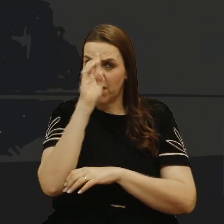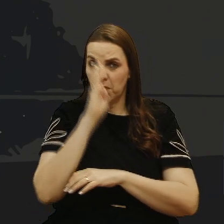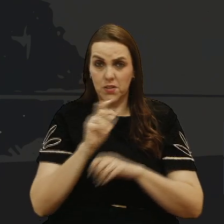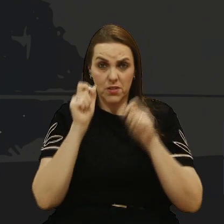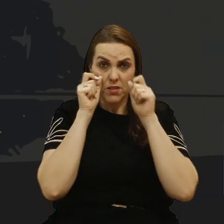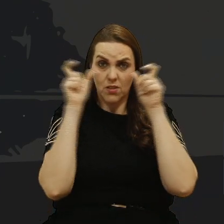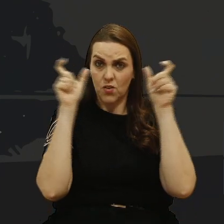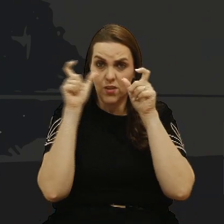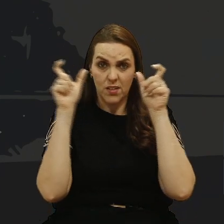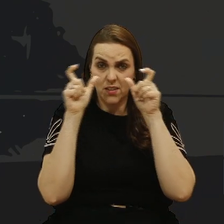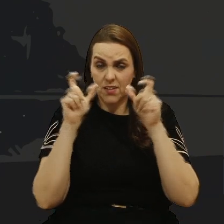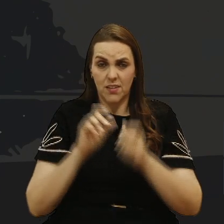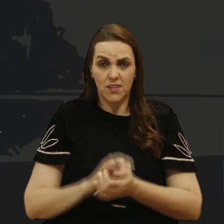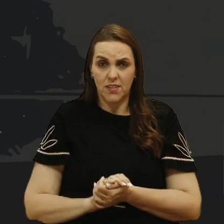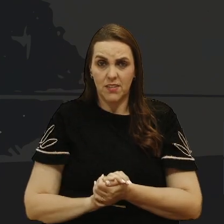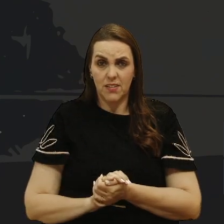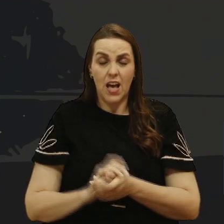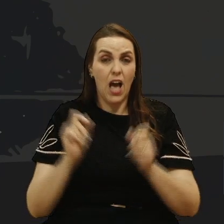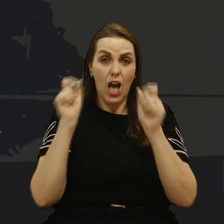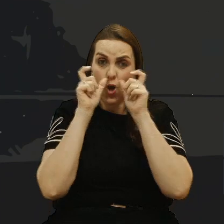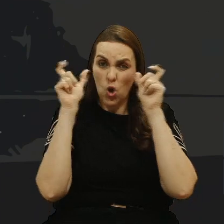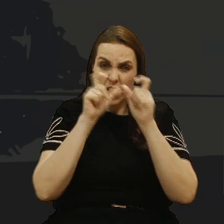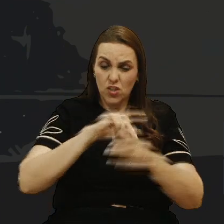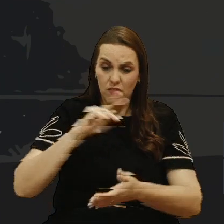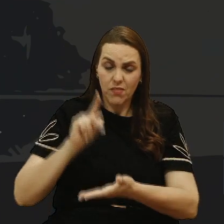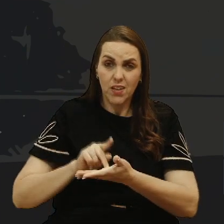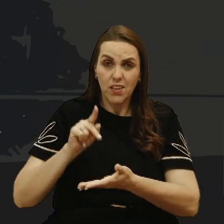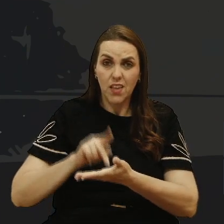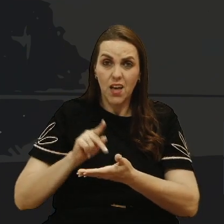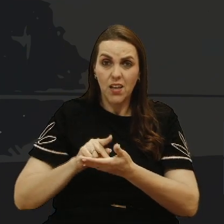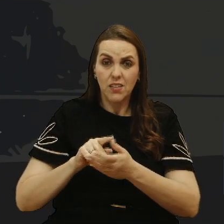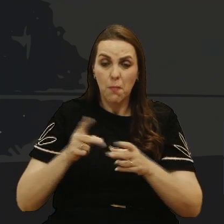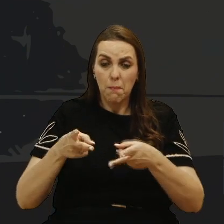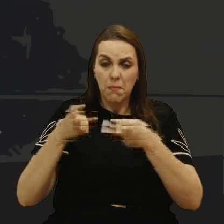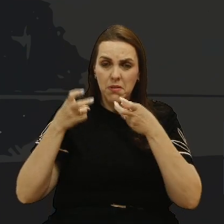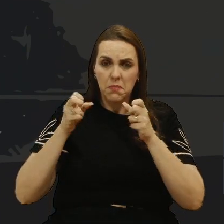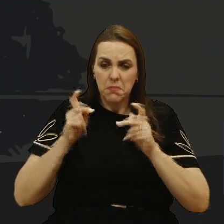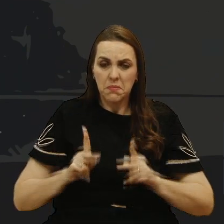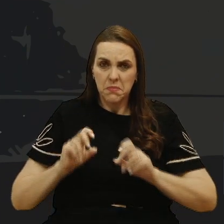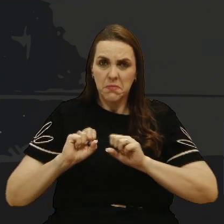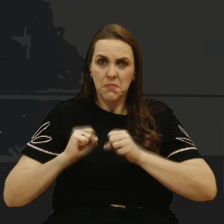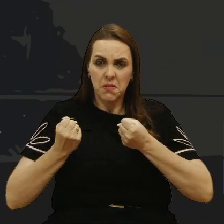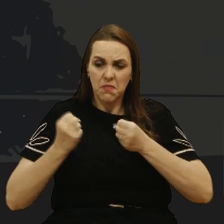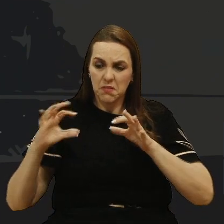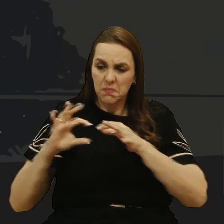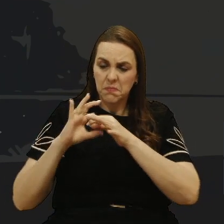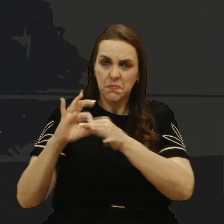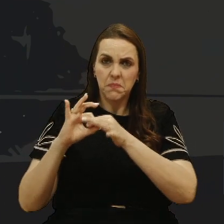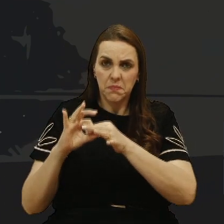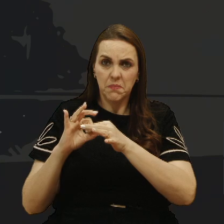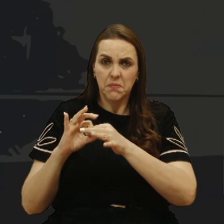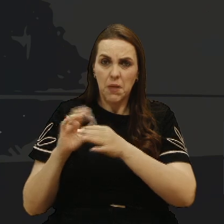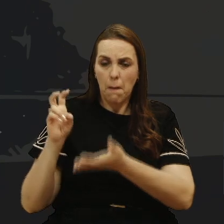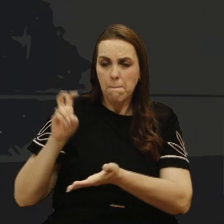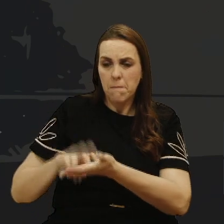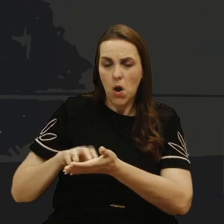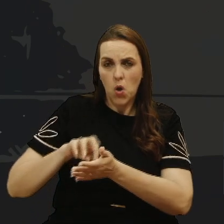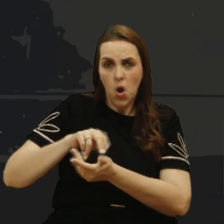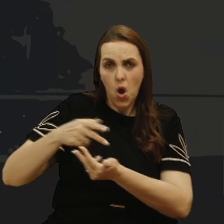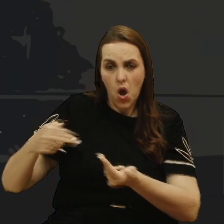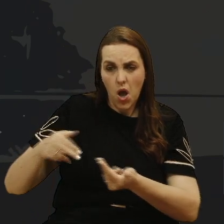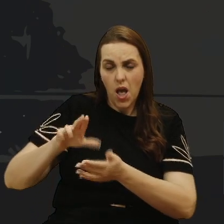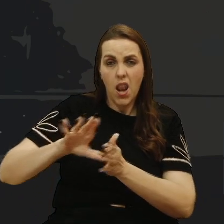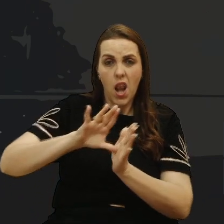acordar. Acordar mesmo e verificar que quem defende de forma intrínseca banqueiro e ladrão é sempre